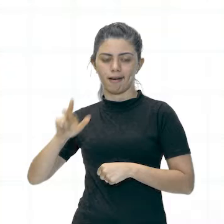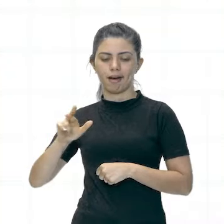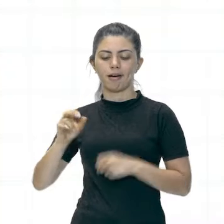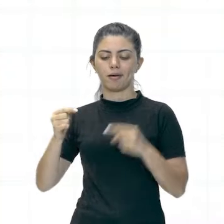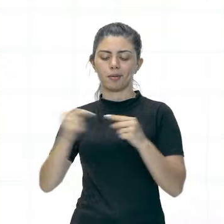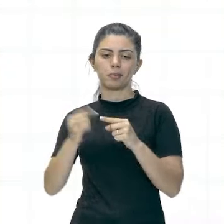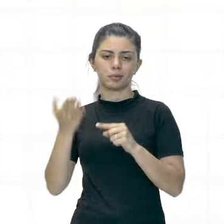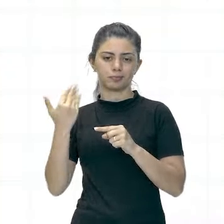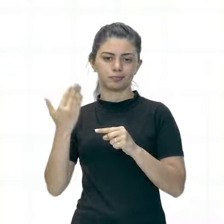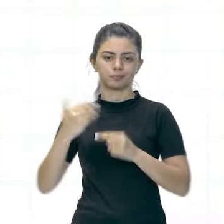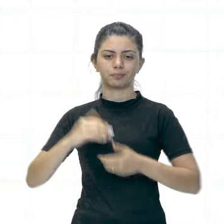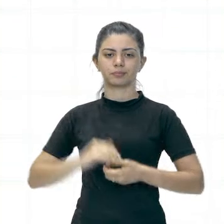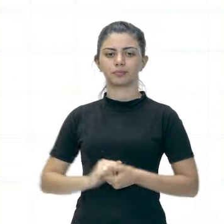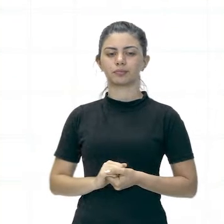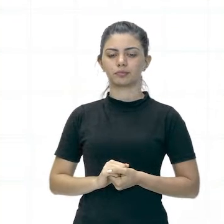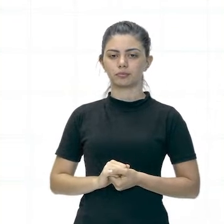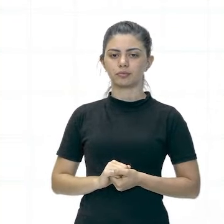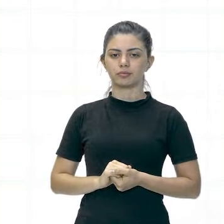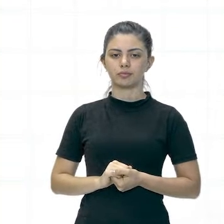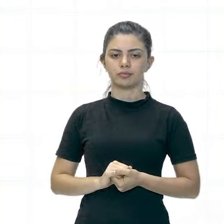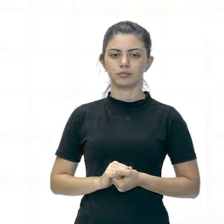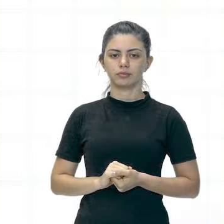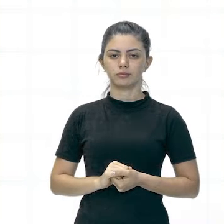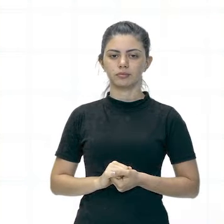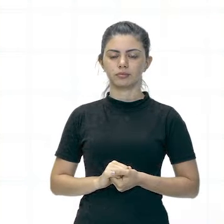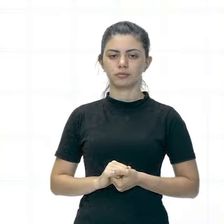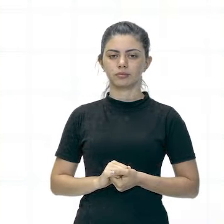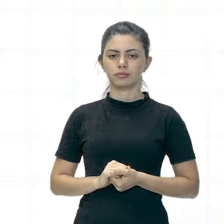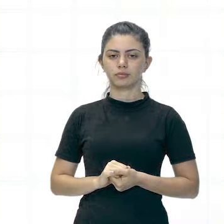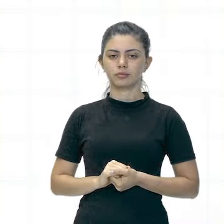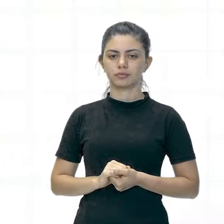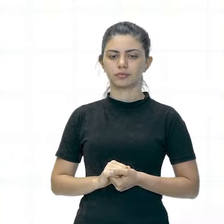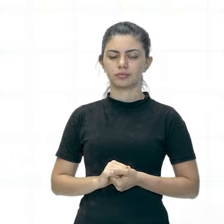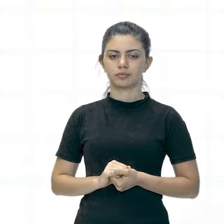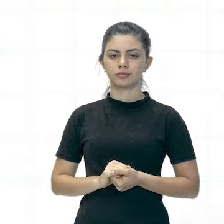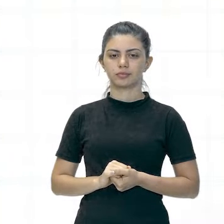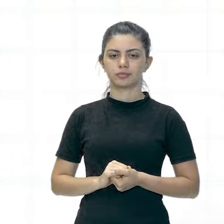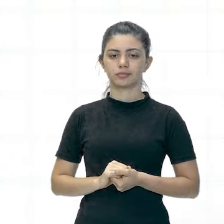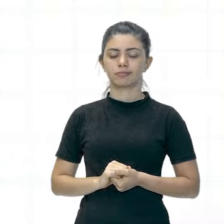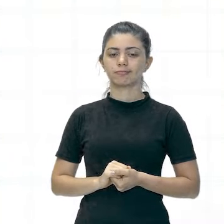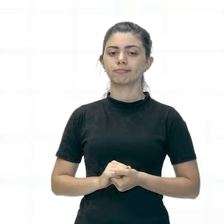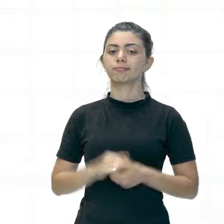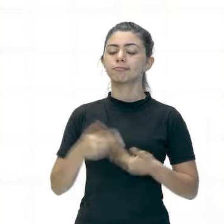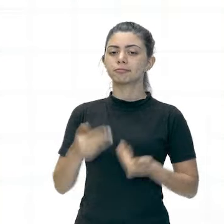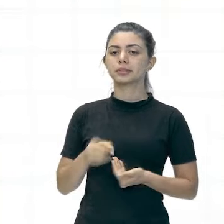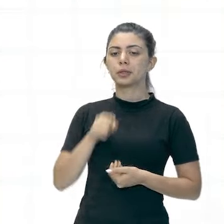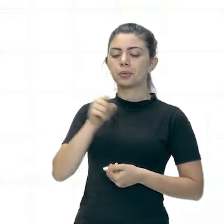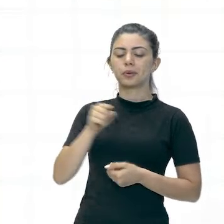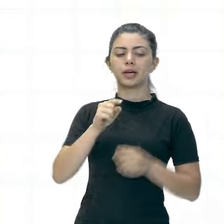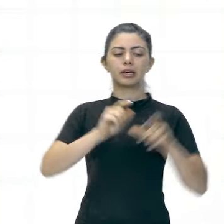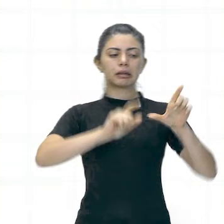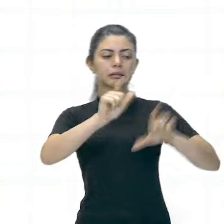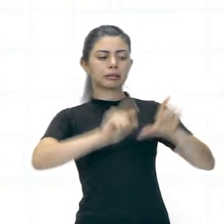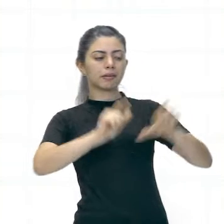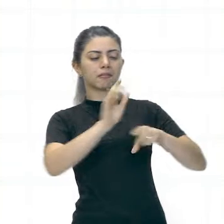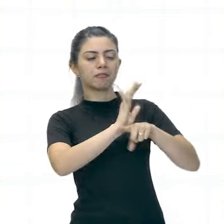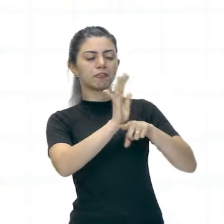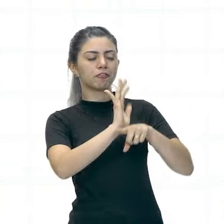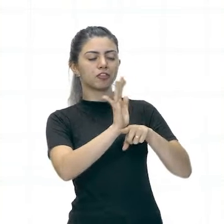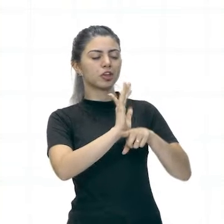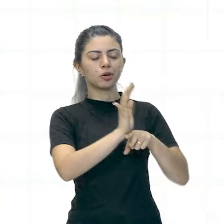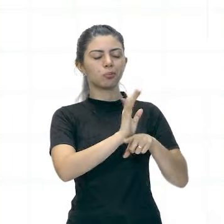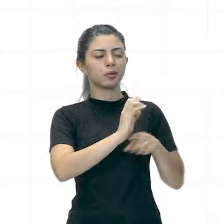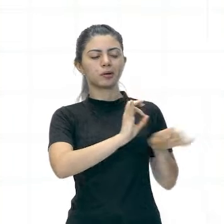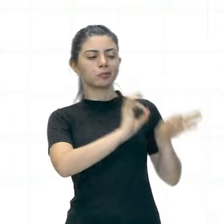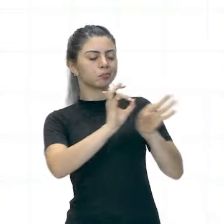Ele fell asleep quickly and he did not watch the movie. Ele não assistiu ao